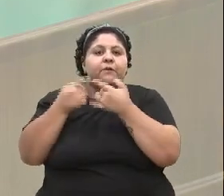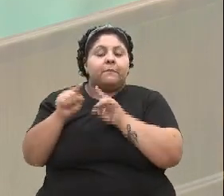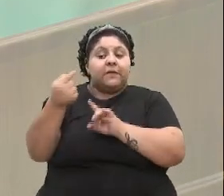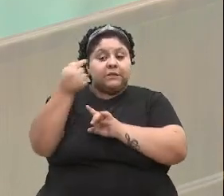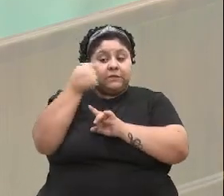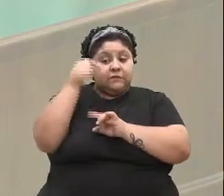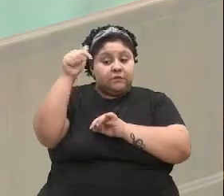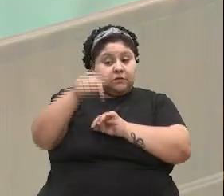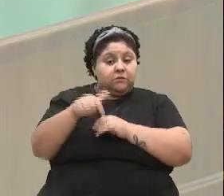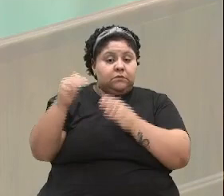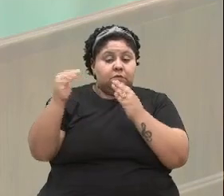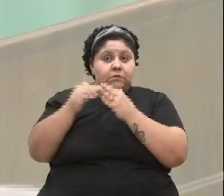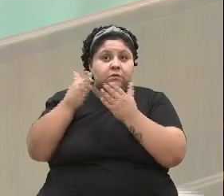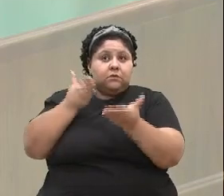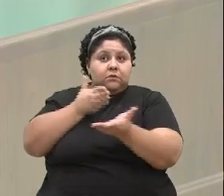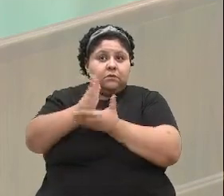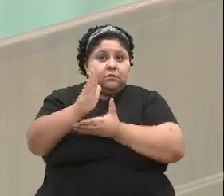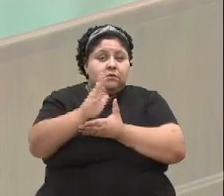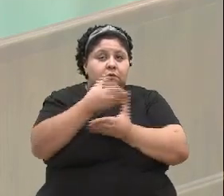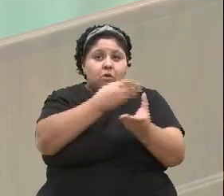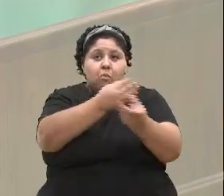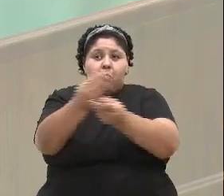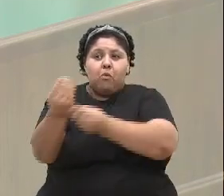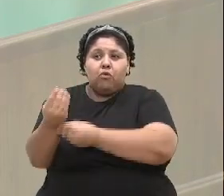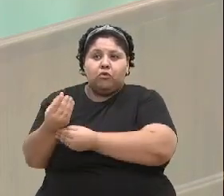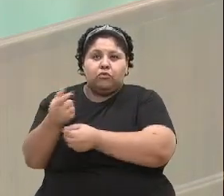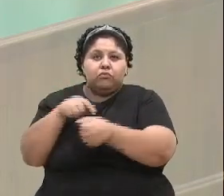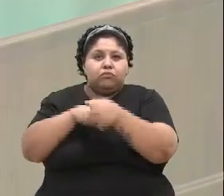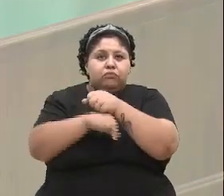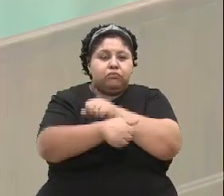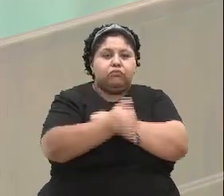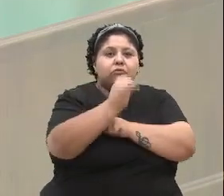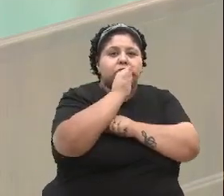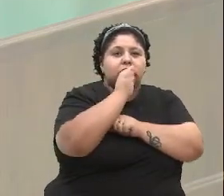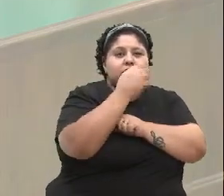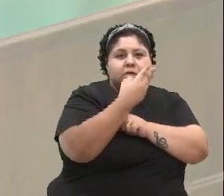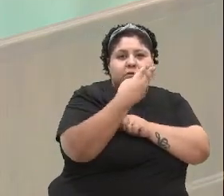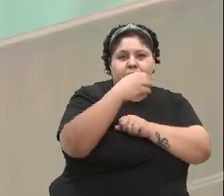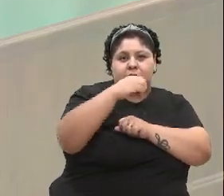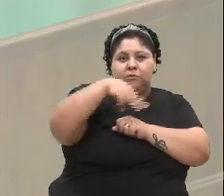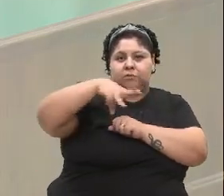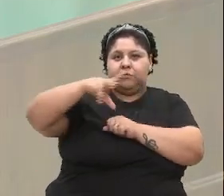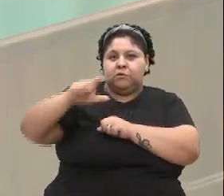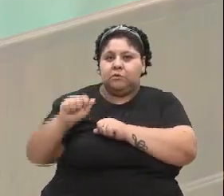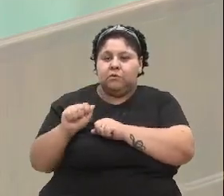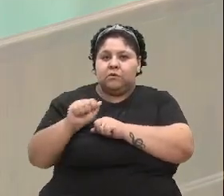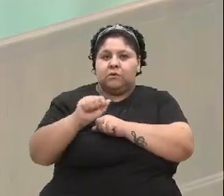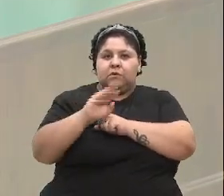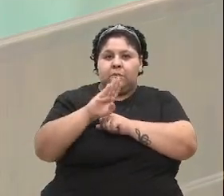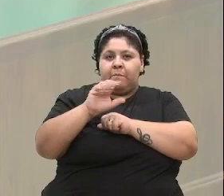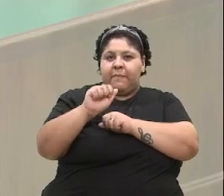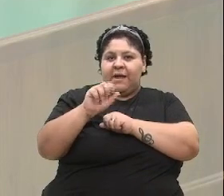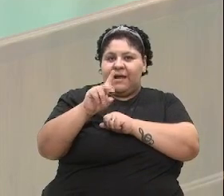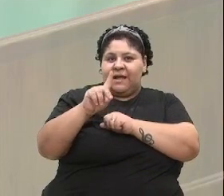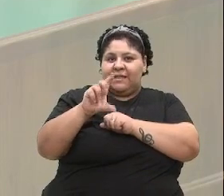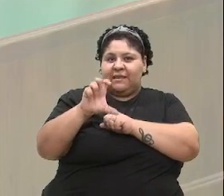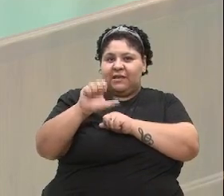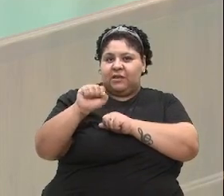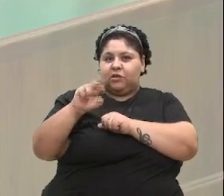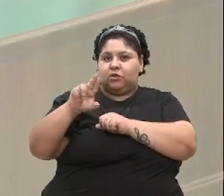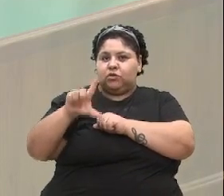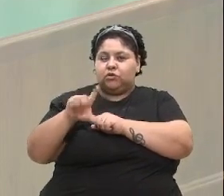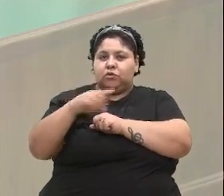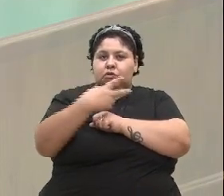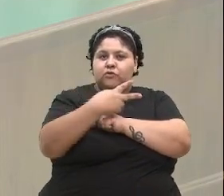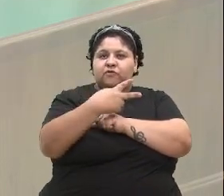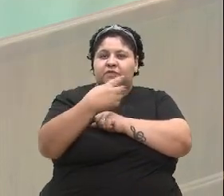que nesta casa nós aprovamos tantos financiamentos por exemplo os 30 milhões do badeu que 26 foi pro por